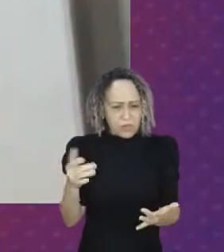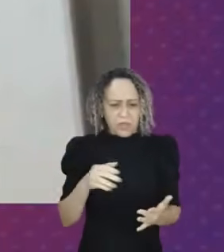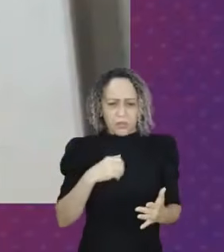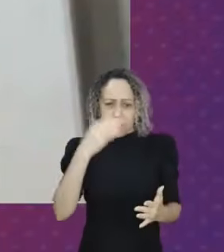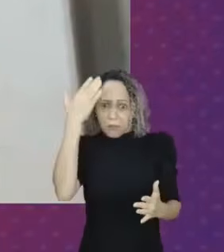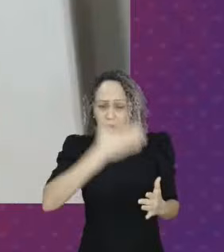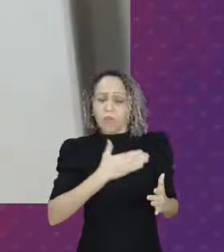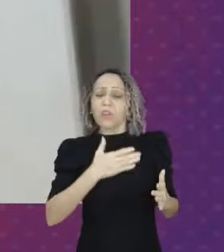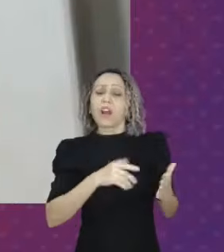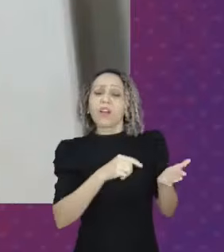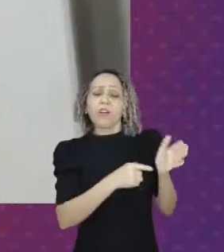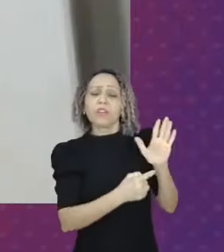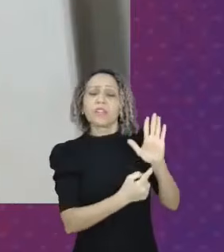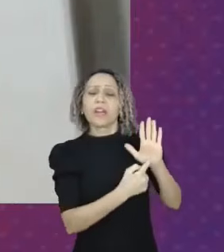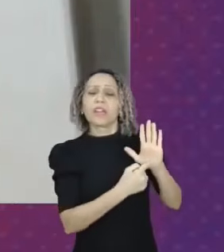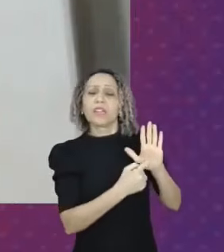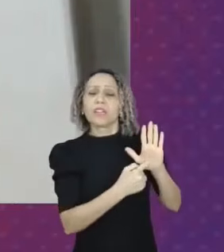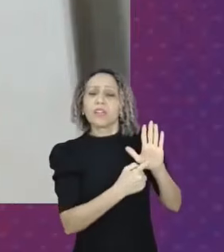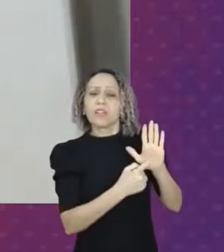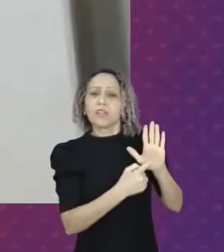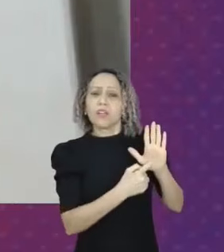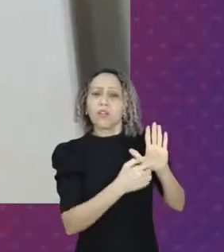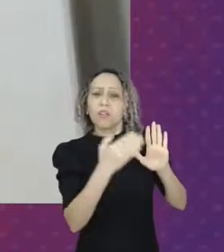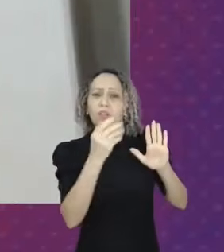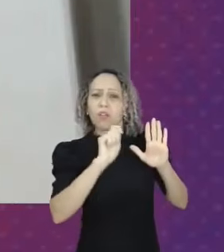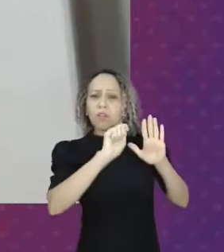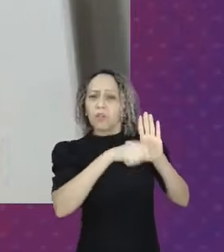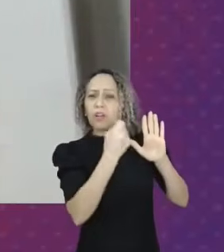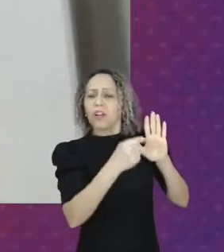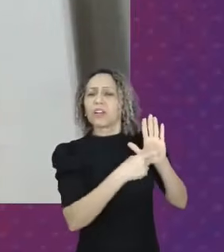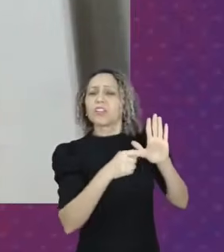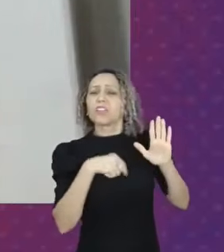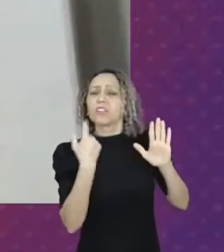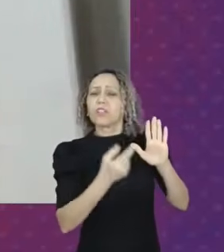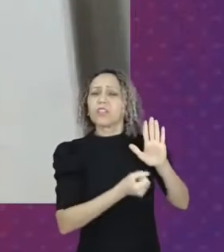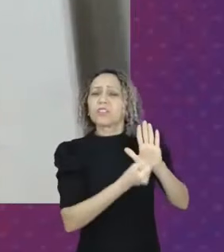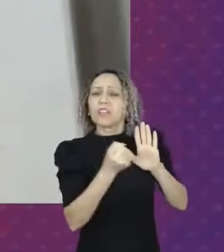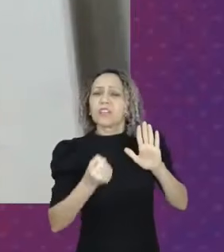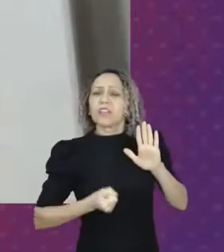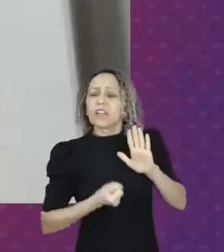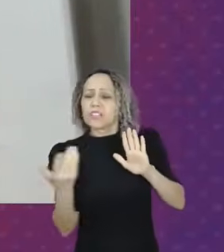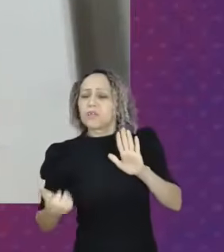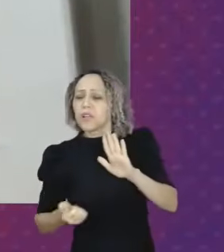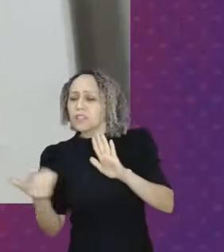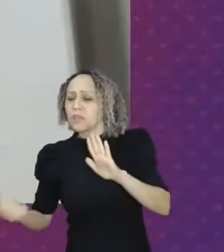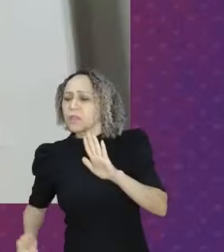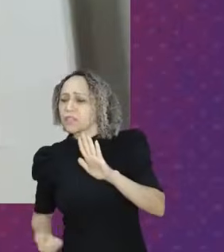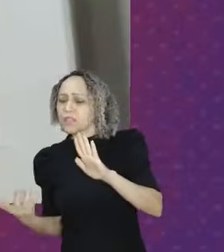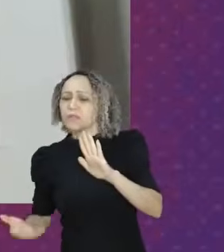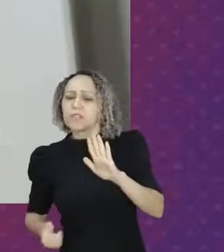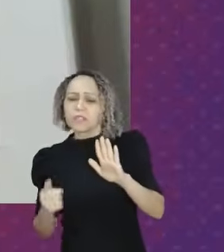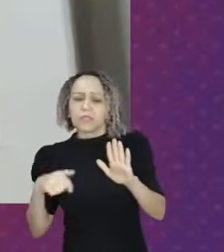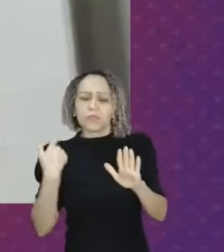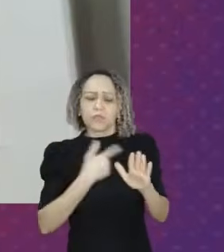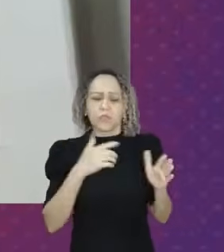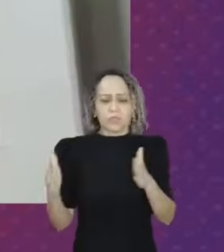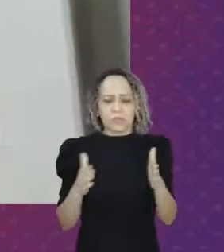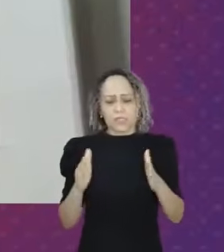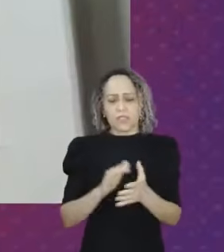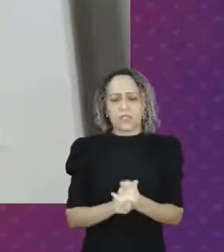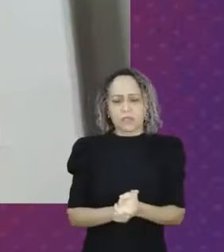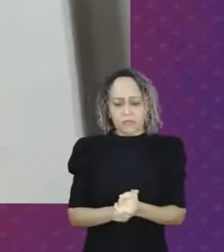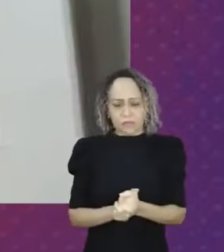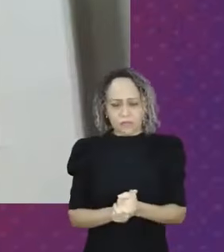que diferencia os mandatos petistas. Nós aqui, quando nós vamos fazer prestação de contas do mandato, as pessoas às vezes perguntam, mas já é